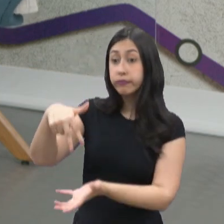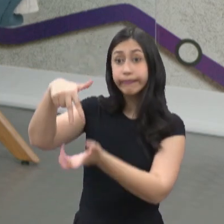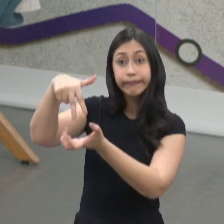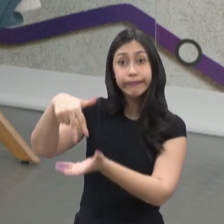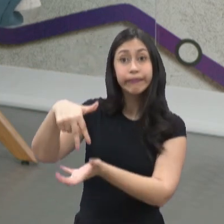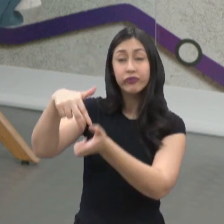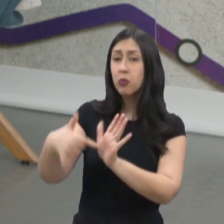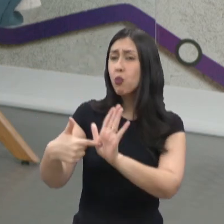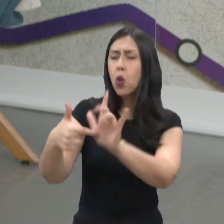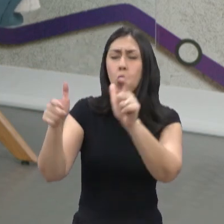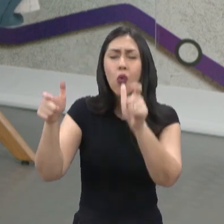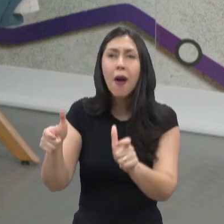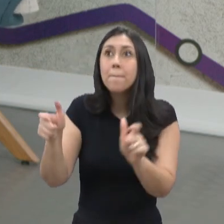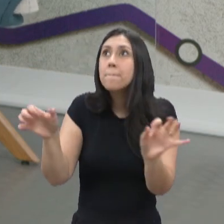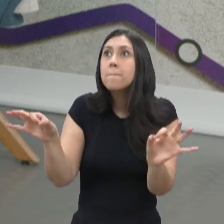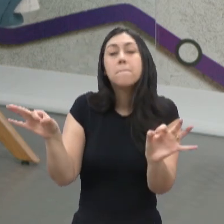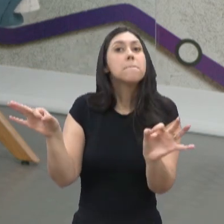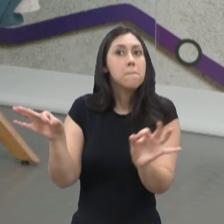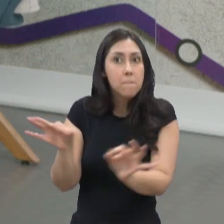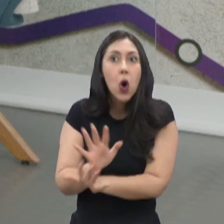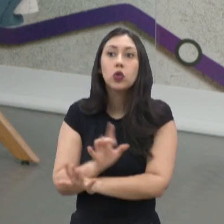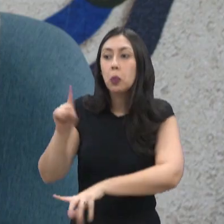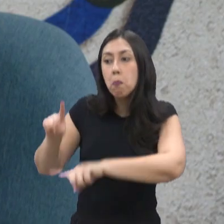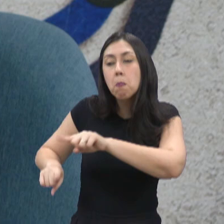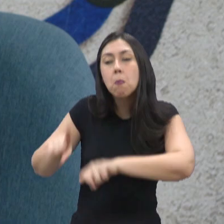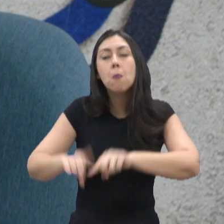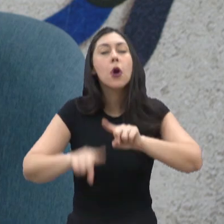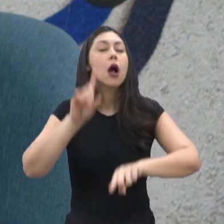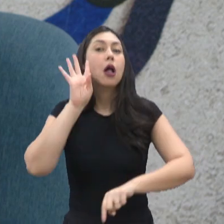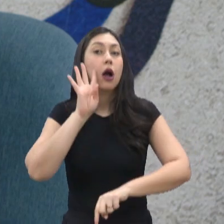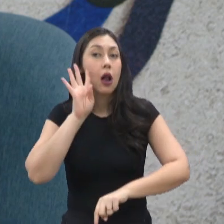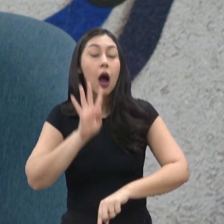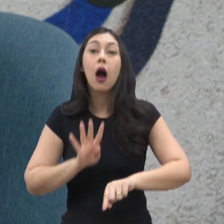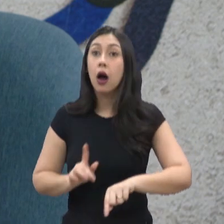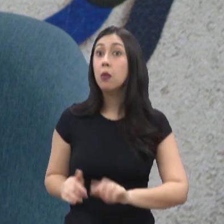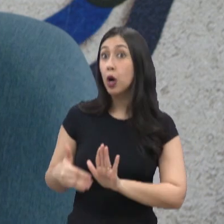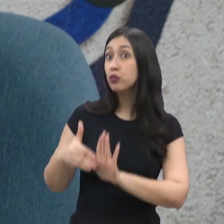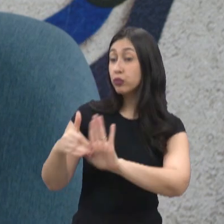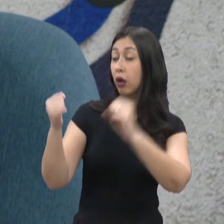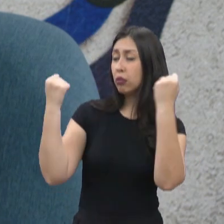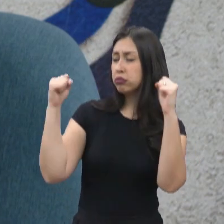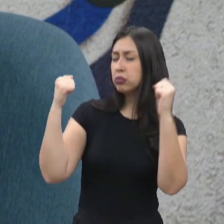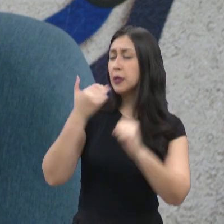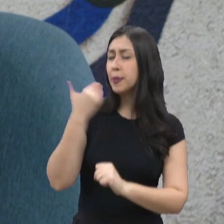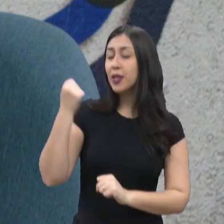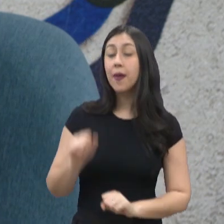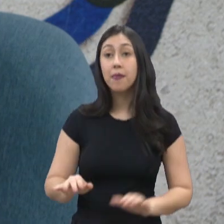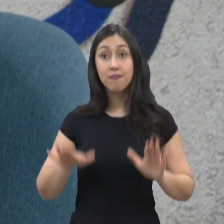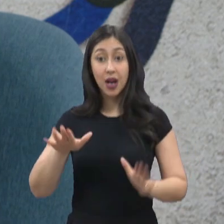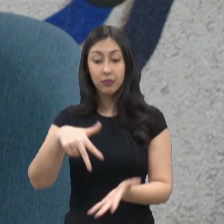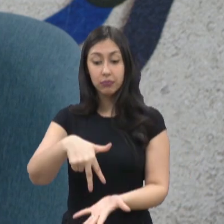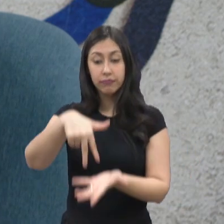mostrou um espaço super preparado ali, né, com vários acessórios legais para aumentar as possibilidades de treino, mas a calistenia, ela